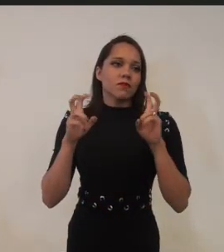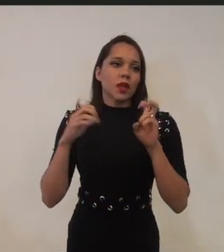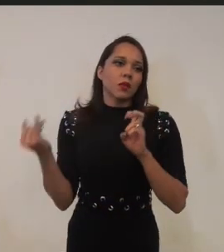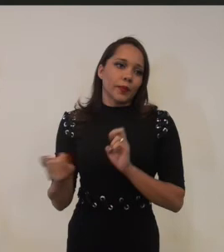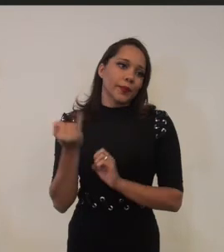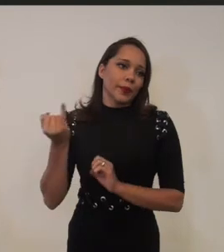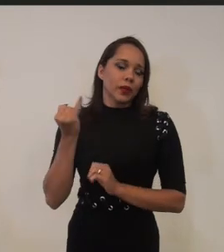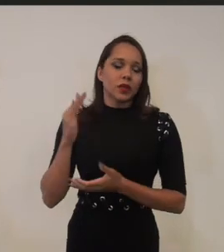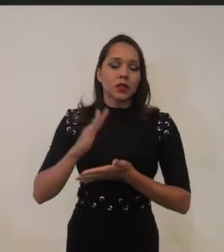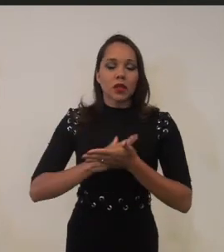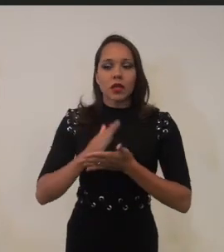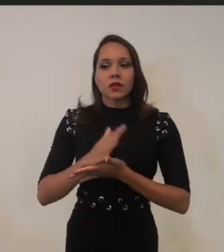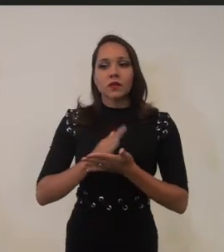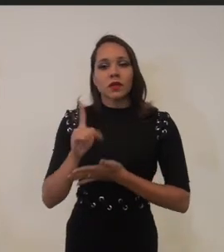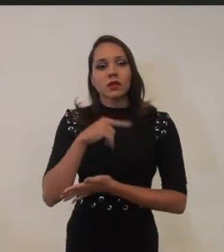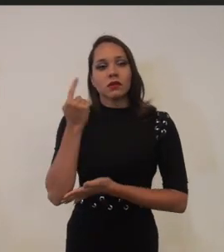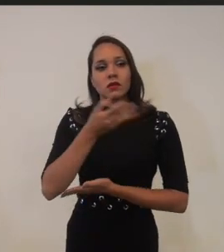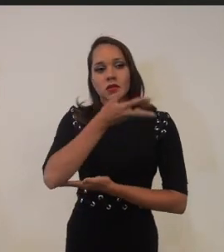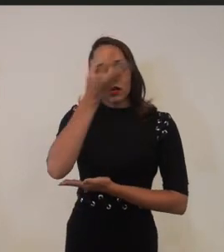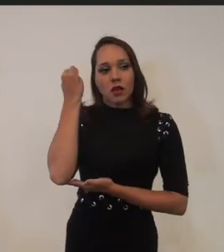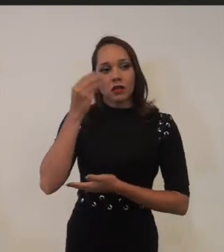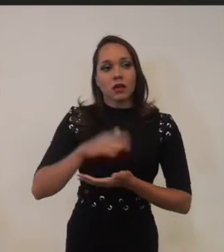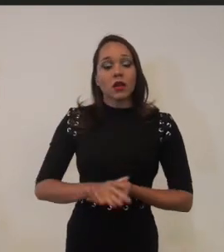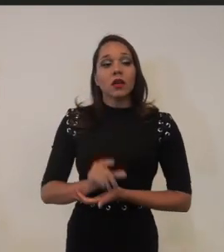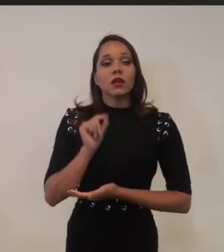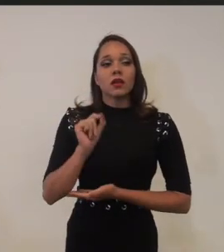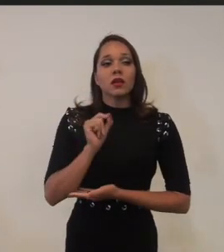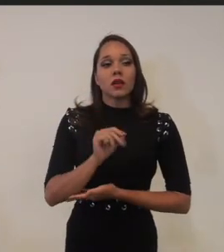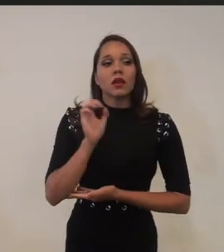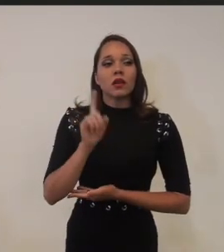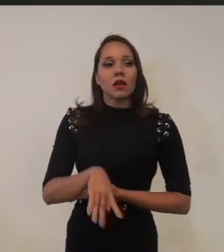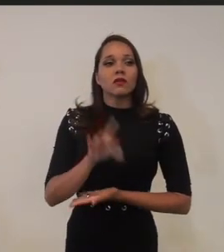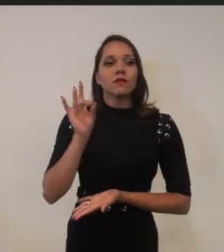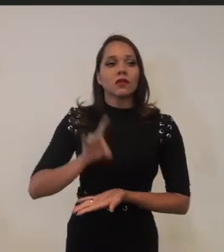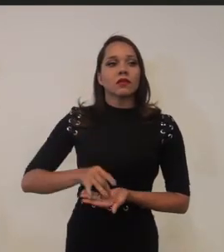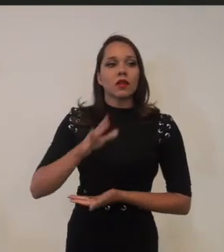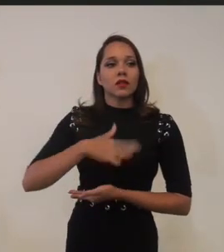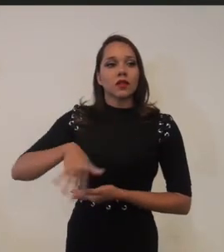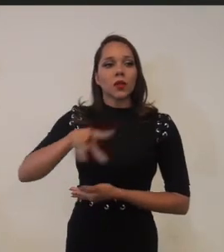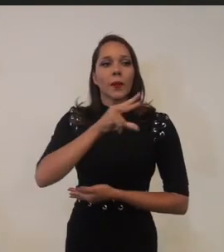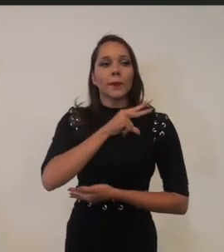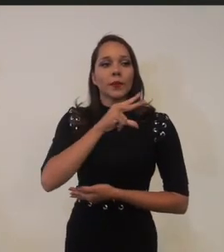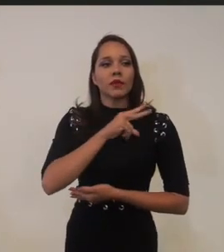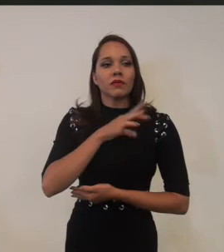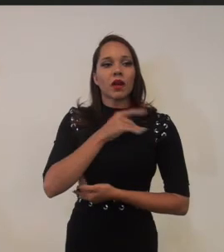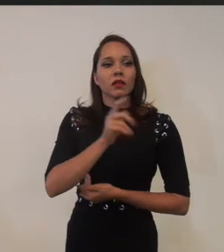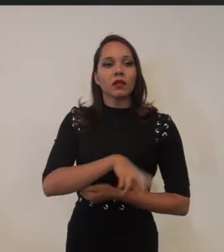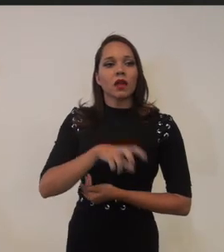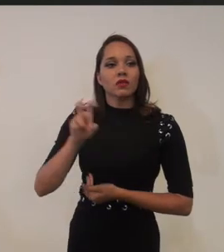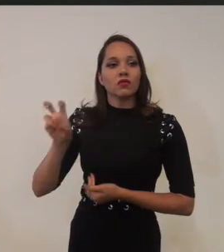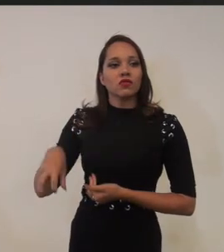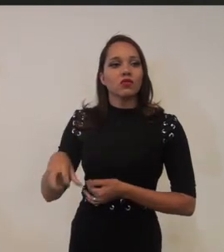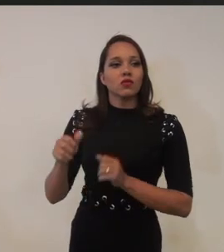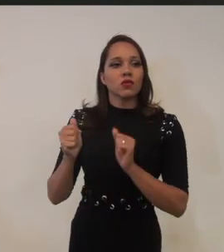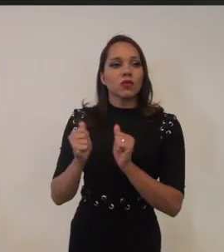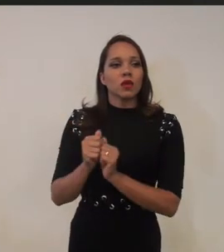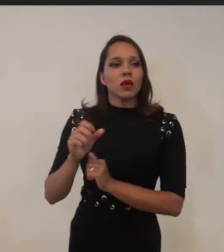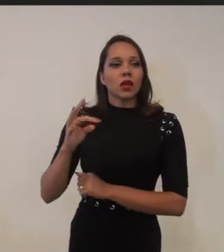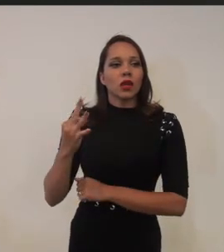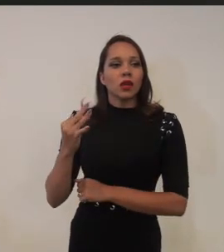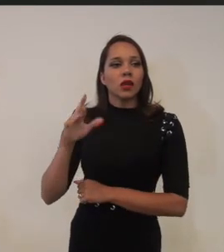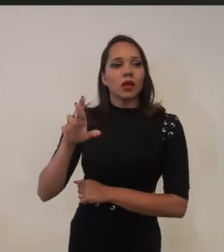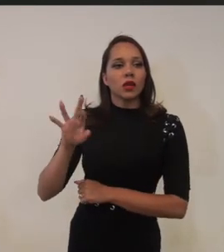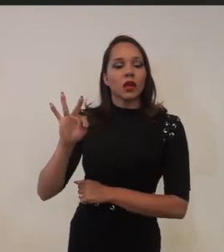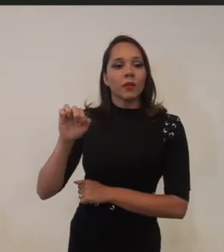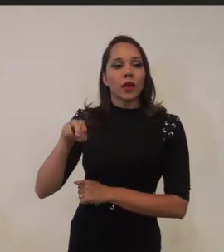importante que muitas vezes a gente esquece. Quer dizer, quem é o setor privado que está sentando ao lado do Itamaraty, do Ministério da